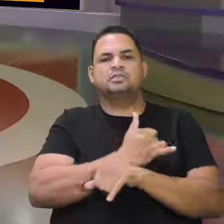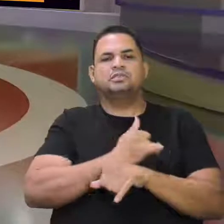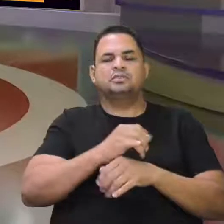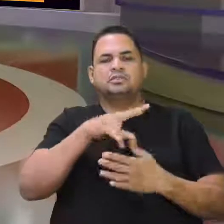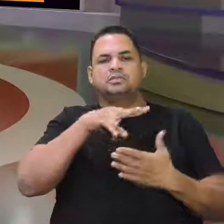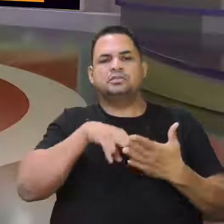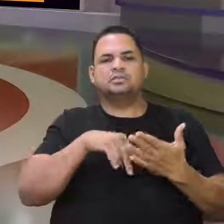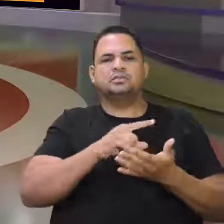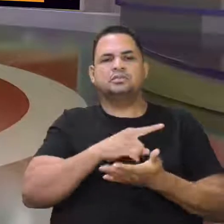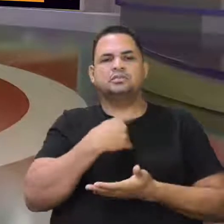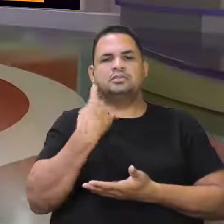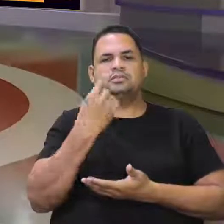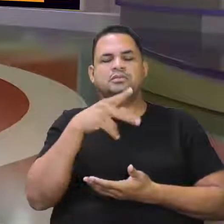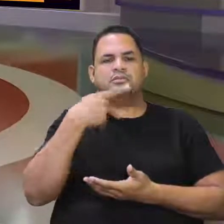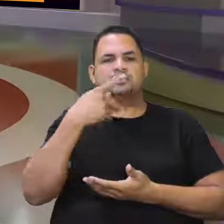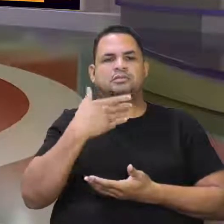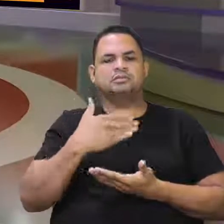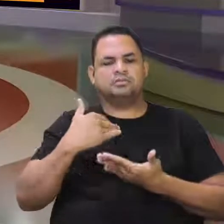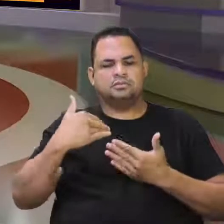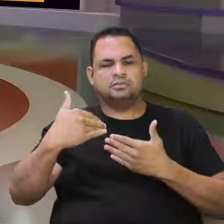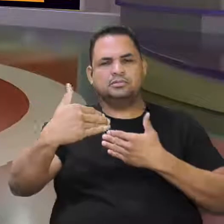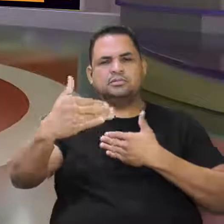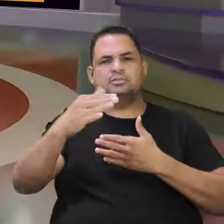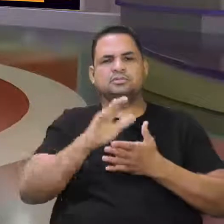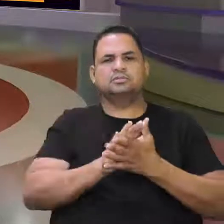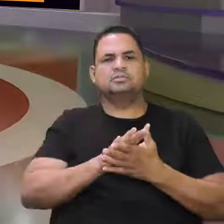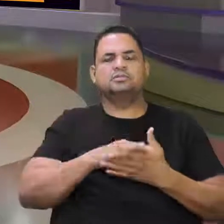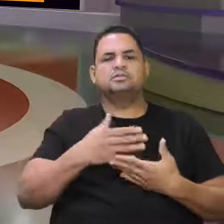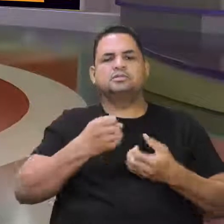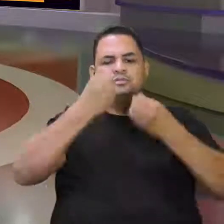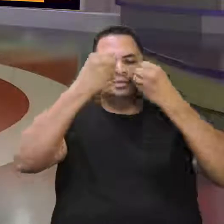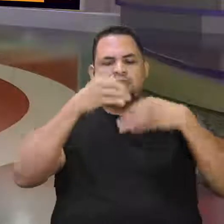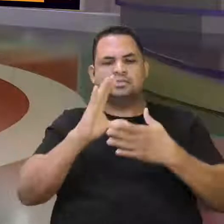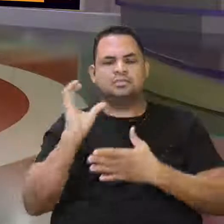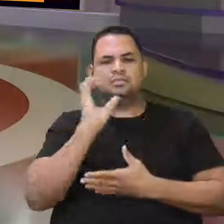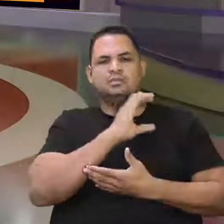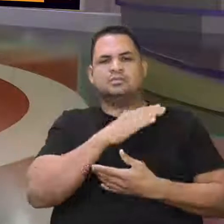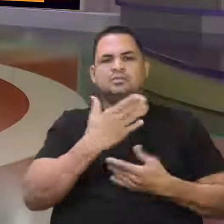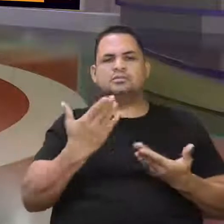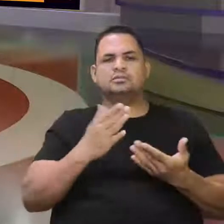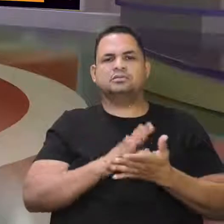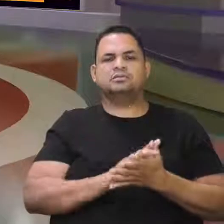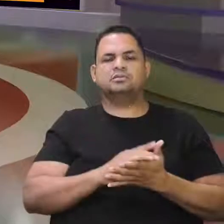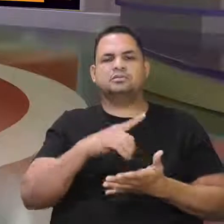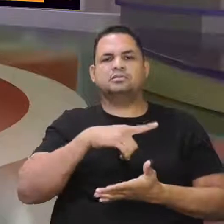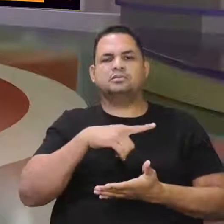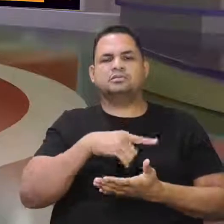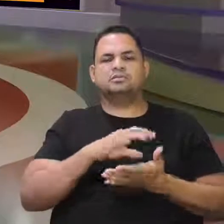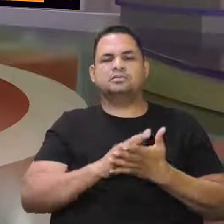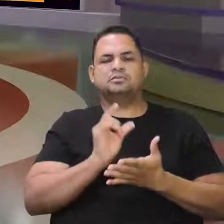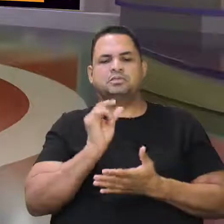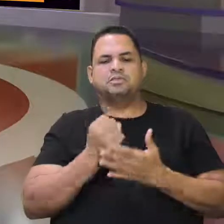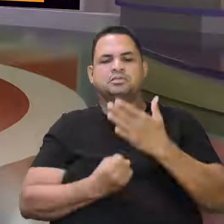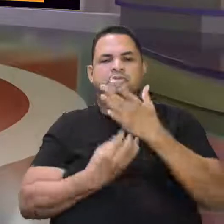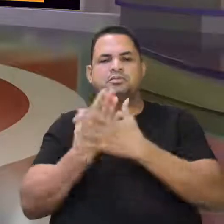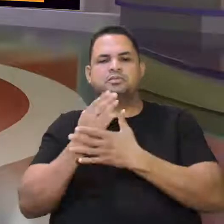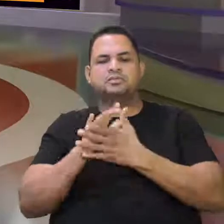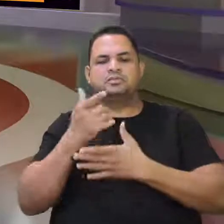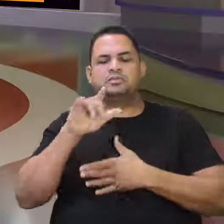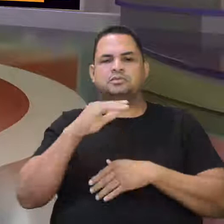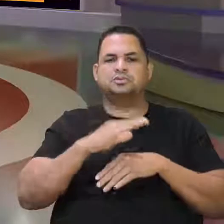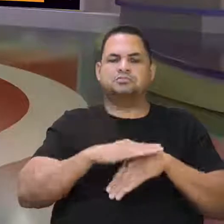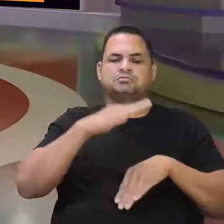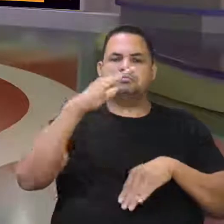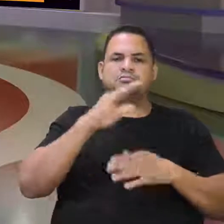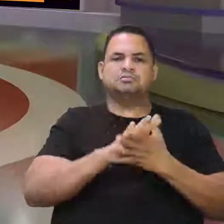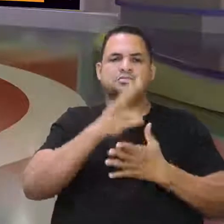das leituras. Nós vamos comentar sobre isso muito mais, fazer uma pinceladinha. Nas nossas aulas vamos ter essas palavras aparecendo, outras mais